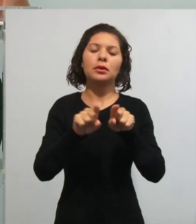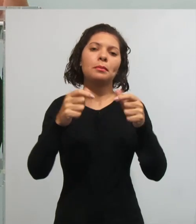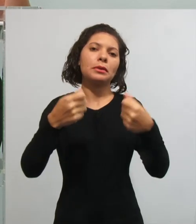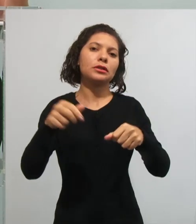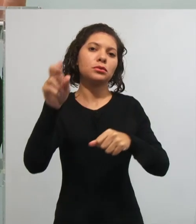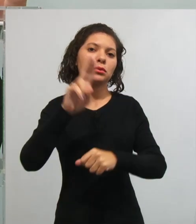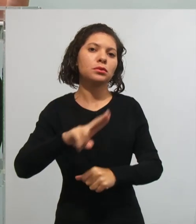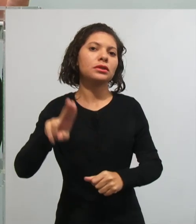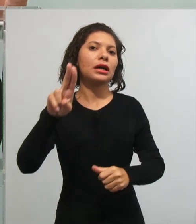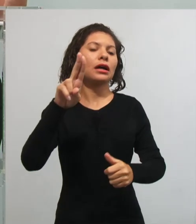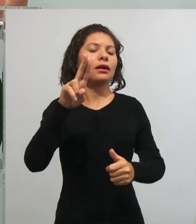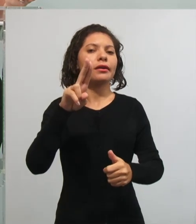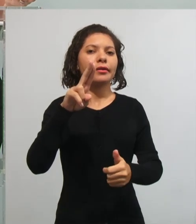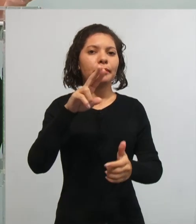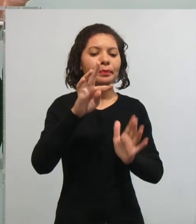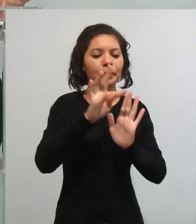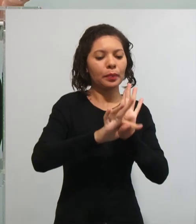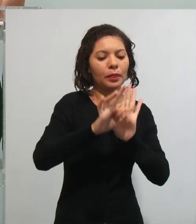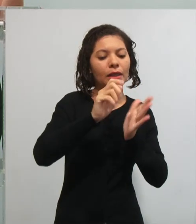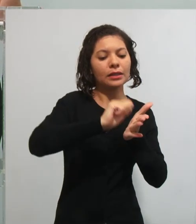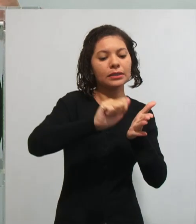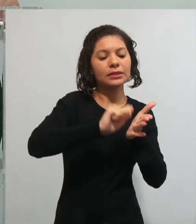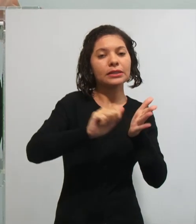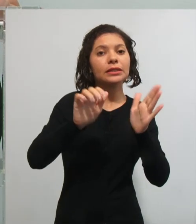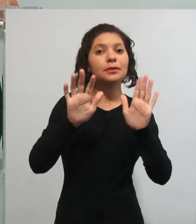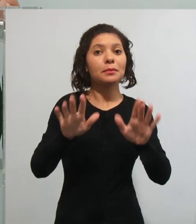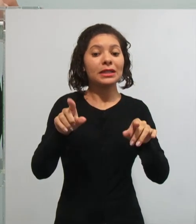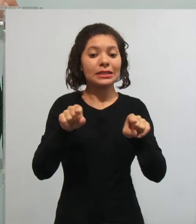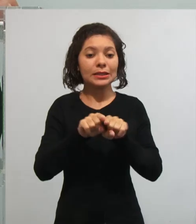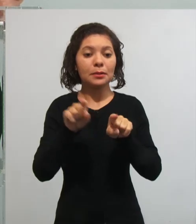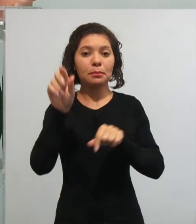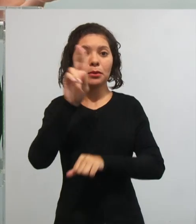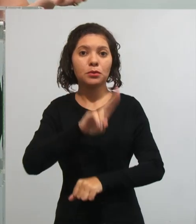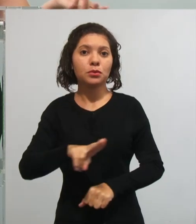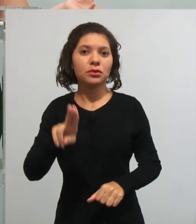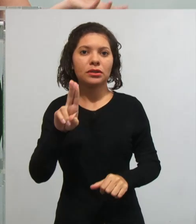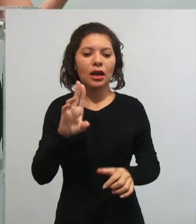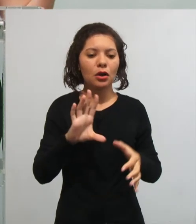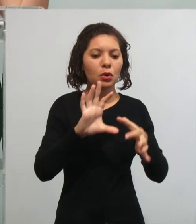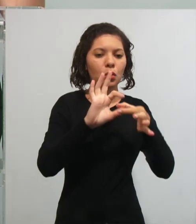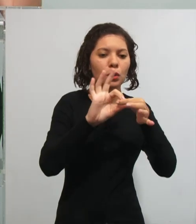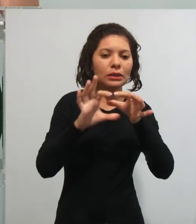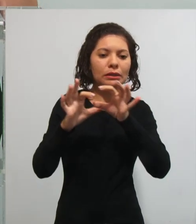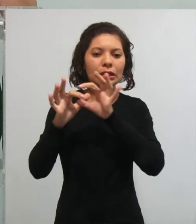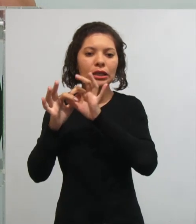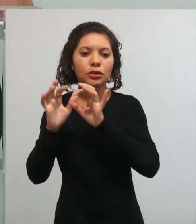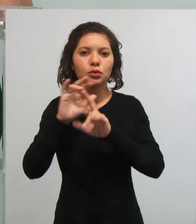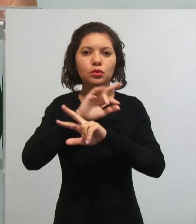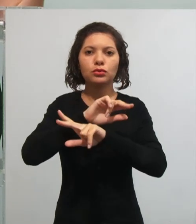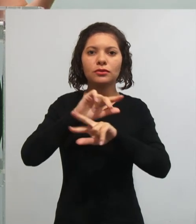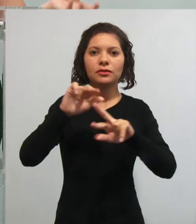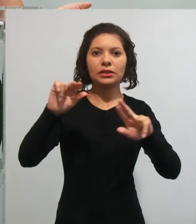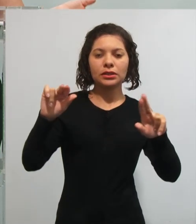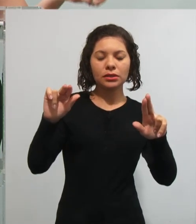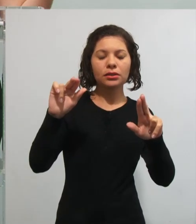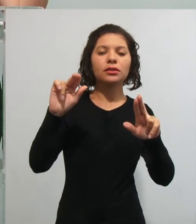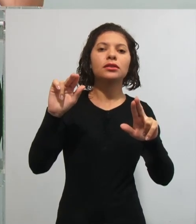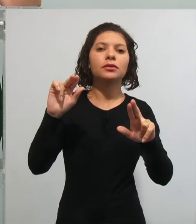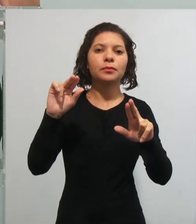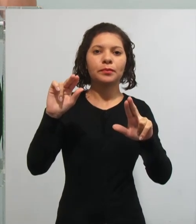esses outros aspectos da leitura no contexto da sala de aula. Trazer essas práticas de linguagem, essas